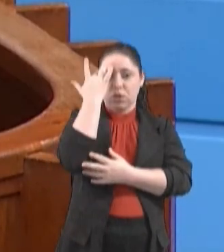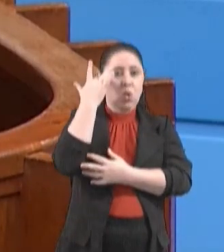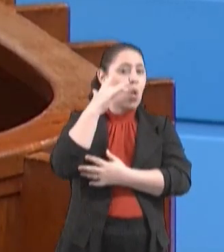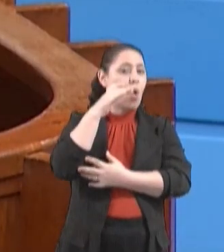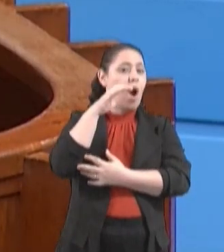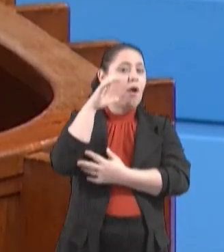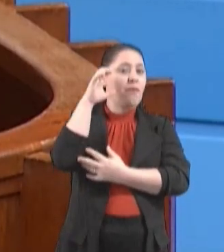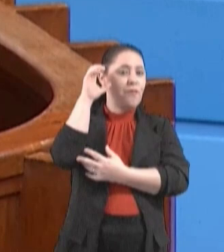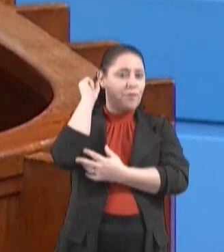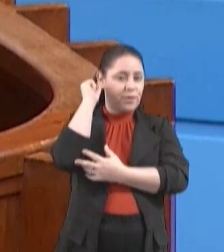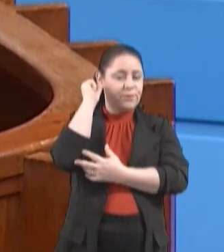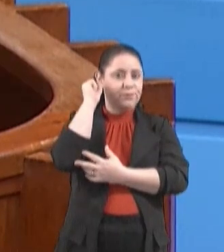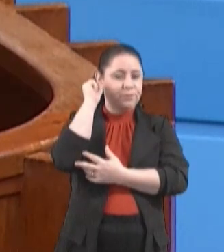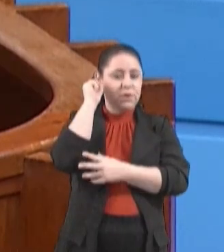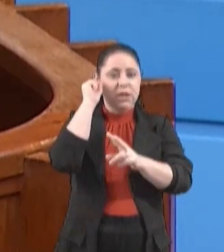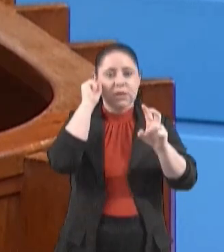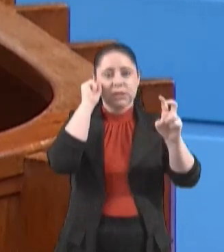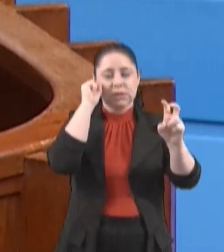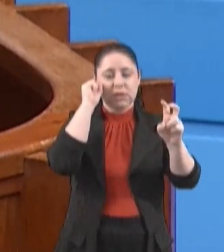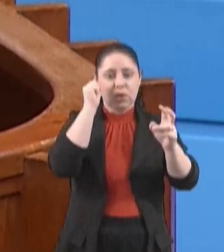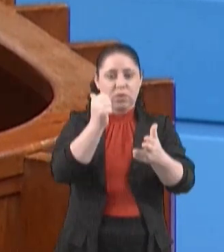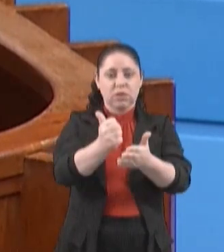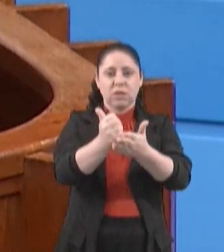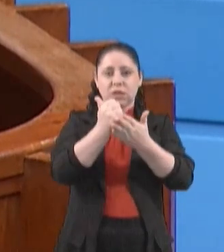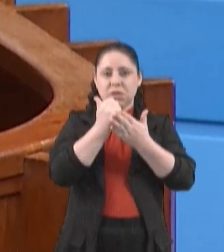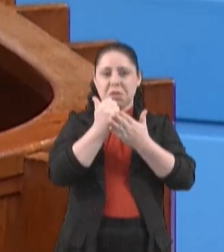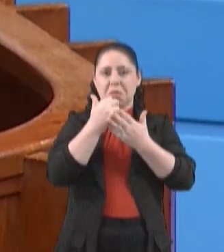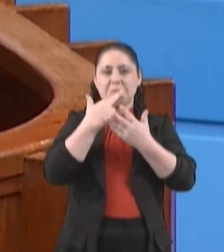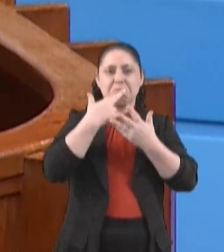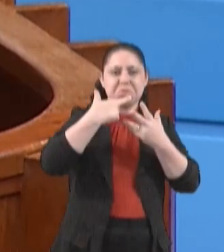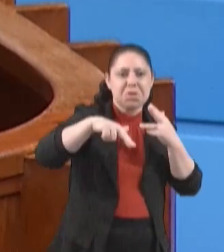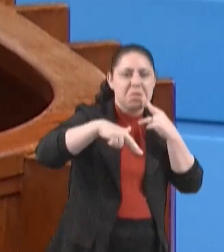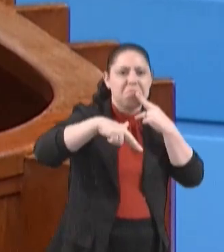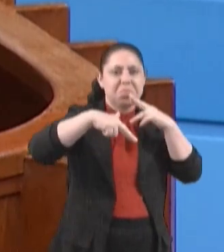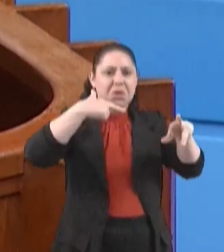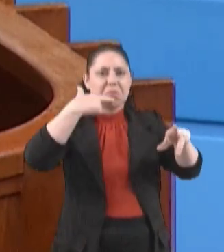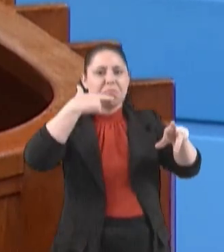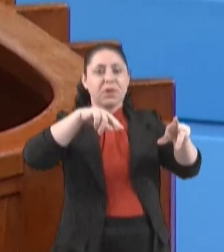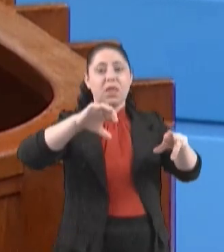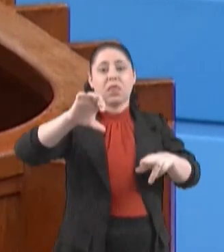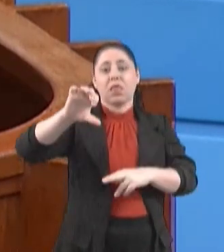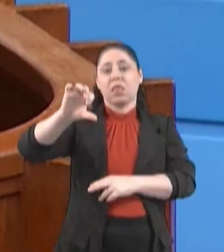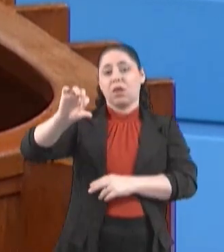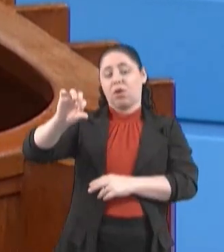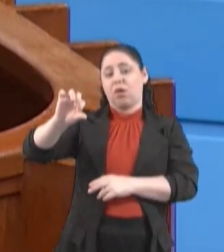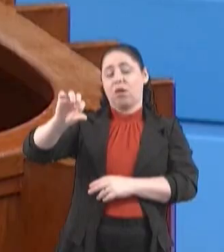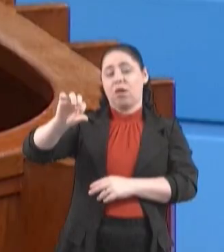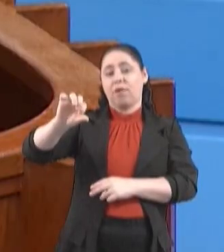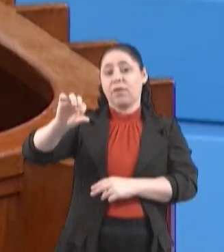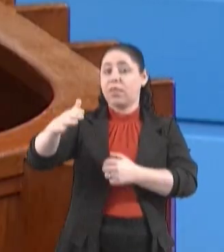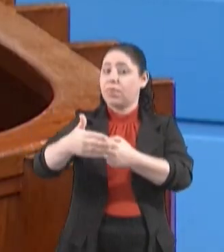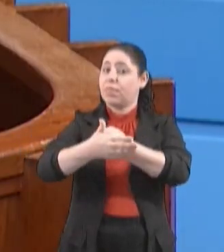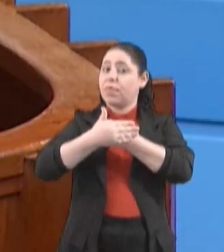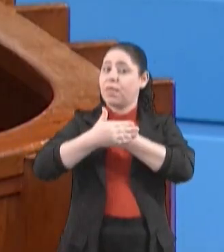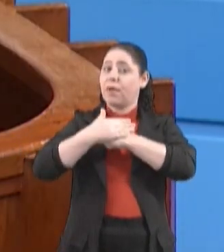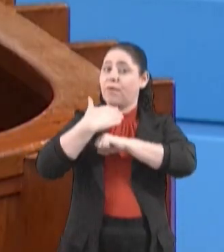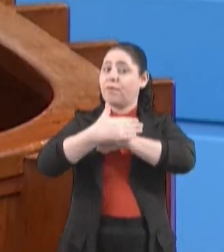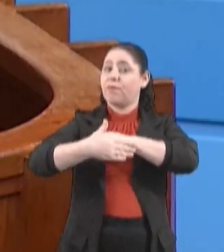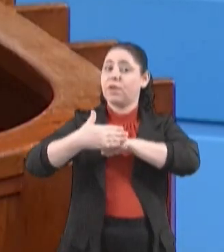foram ouvidas, 5 trazendo acusações e 9 em